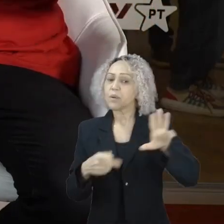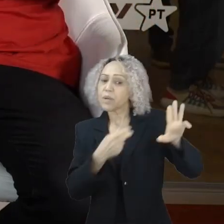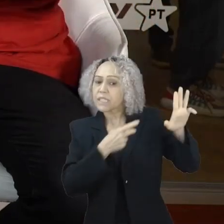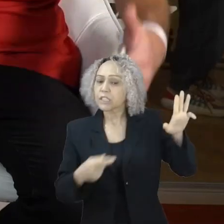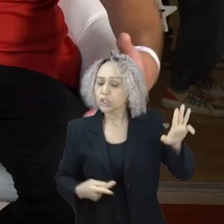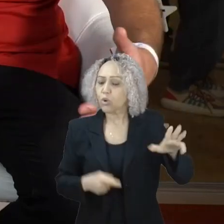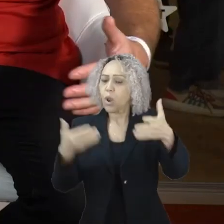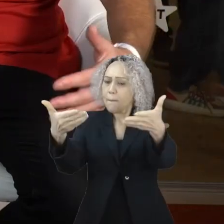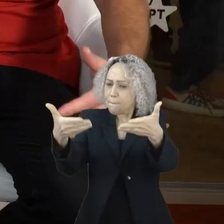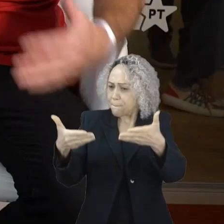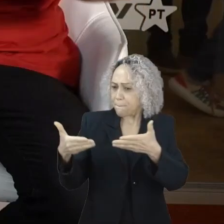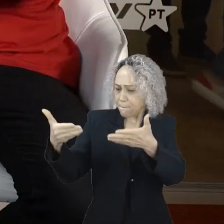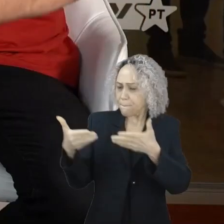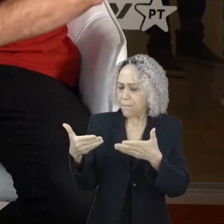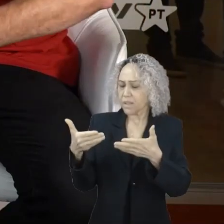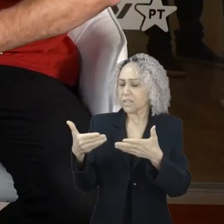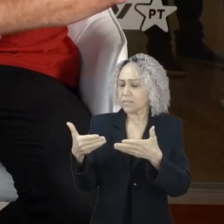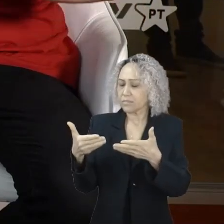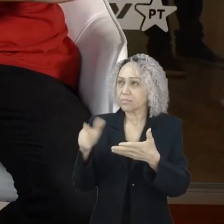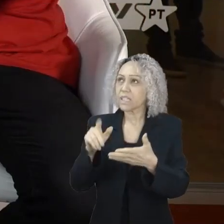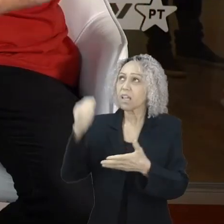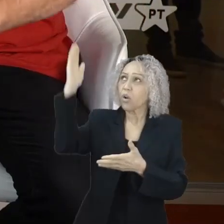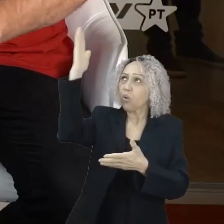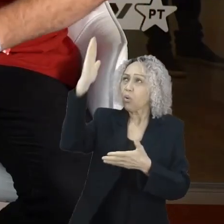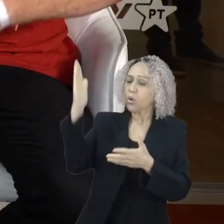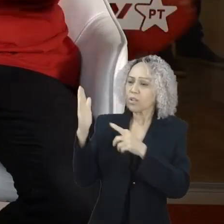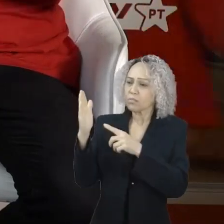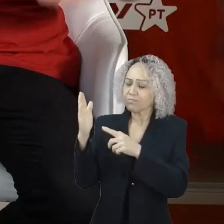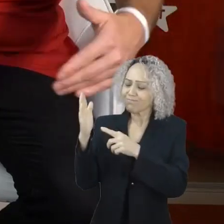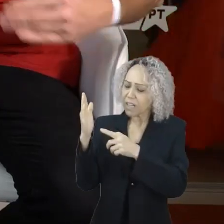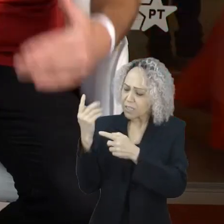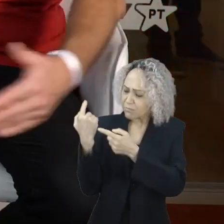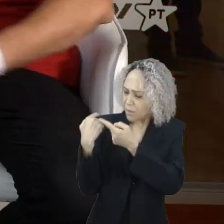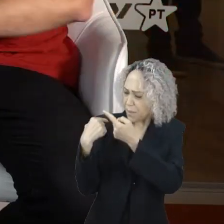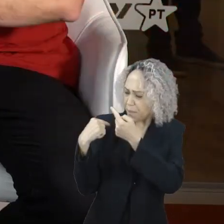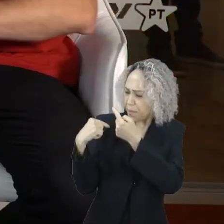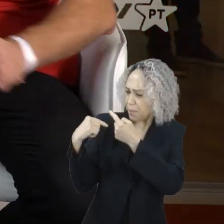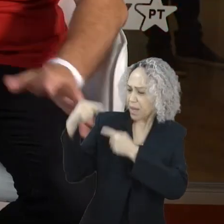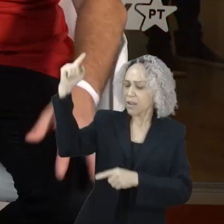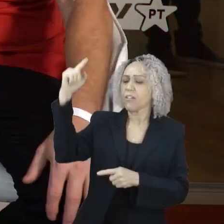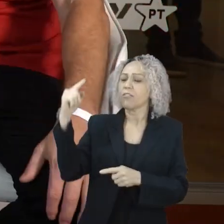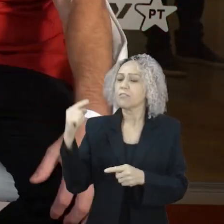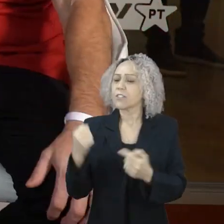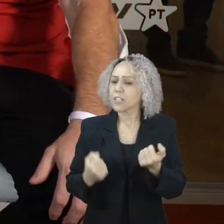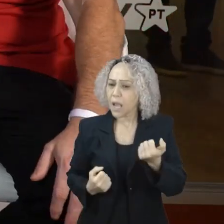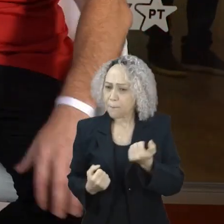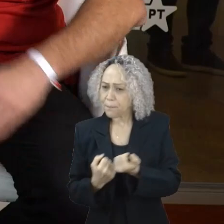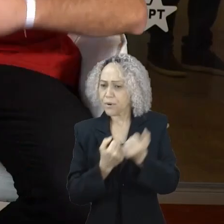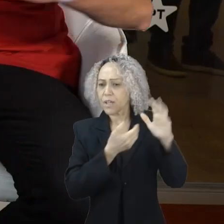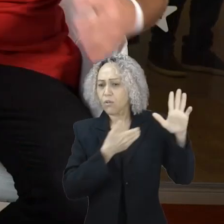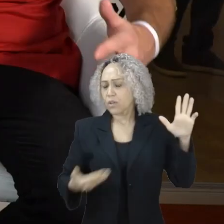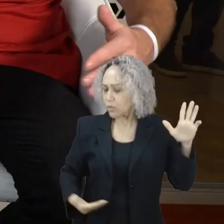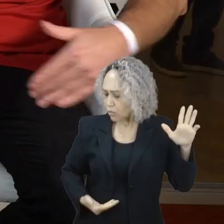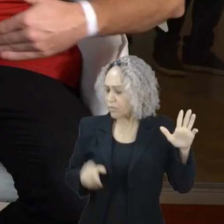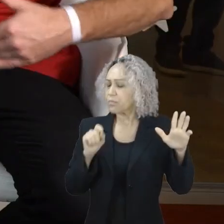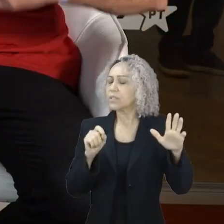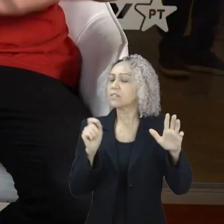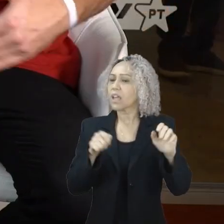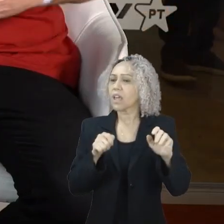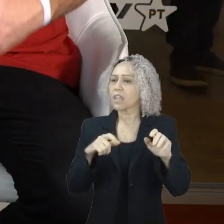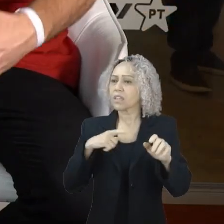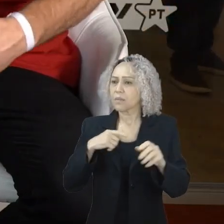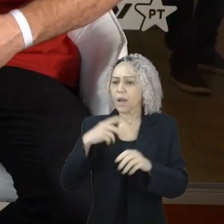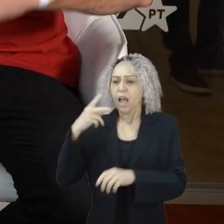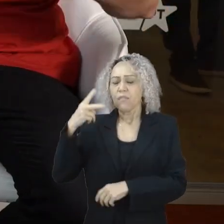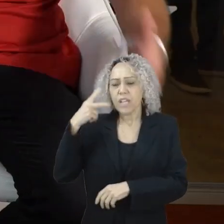para consolidar o nosso projeto de país, eleger mais vereadores e vereadoras, prefeitos e prefeitas é fundamental, como também